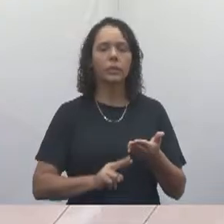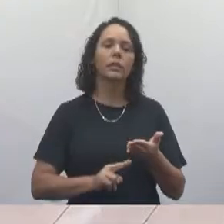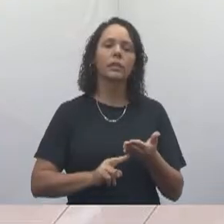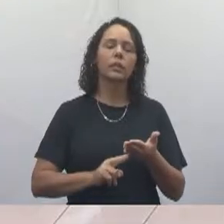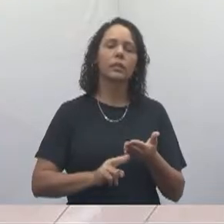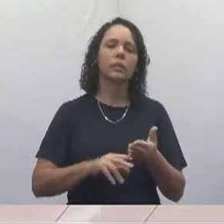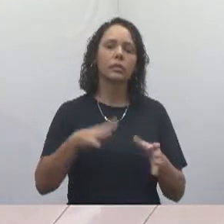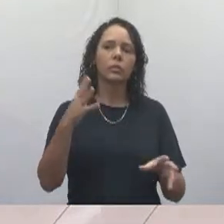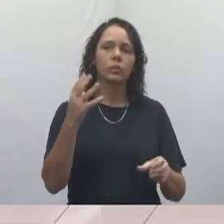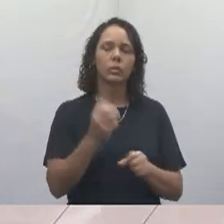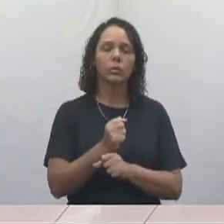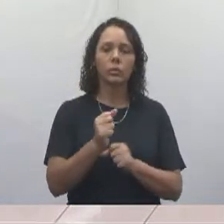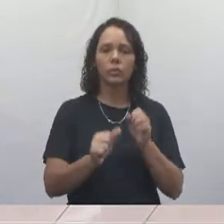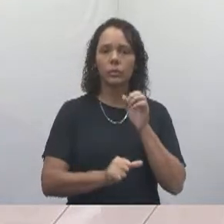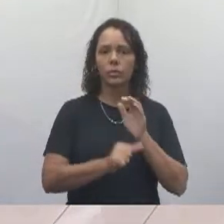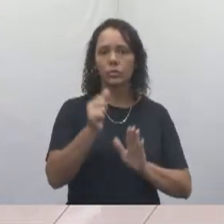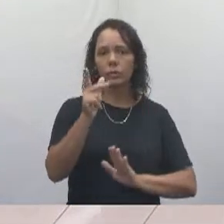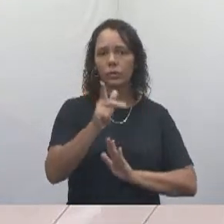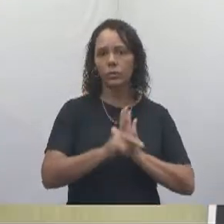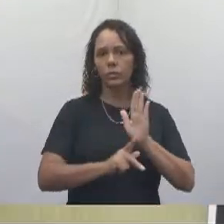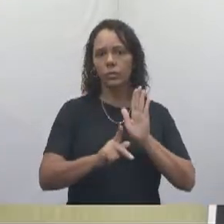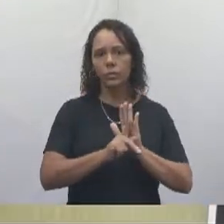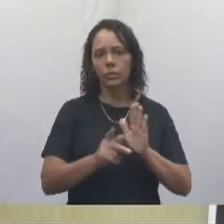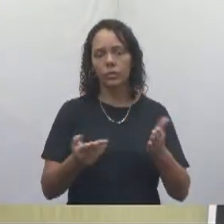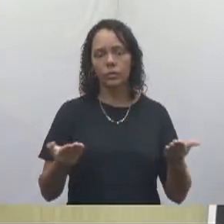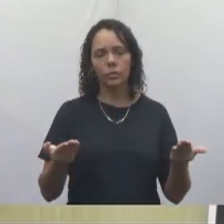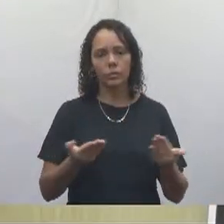primeiro projeto constante da ordem do dia.